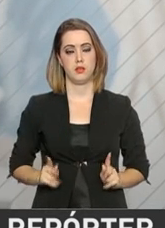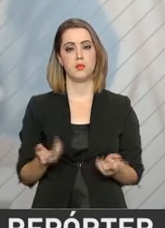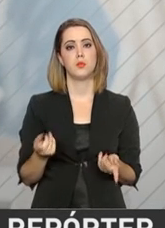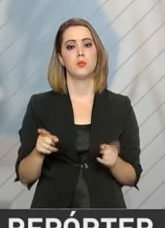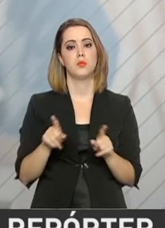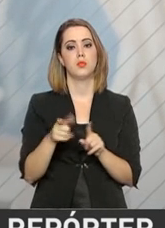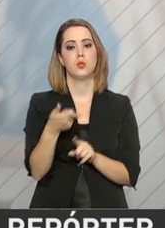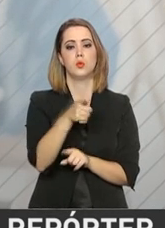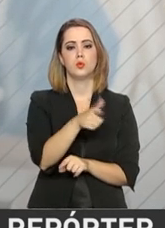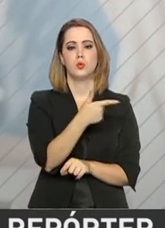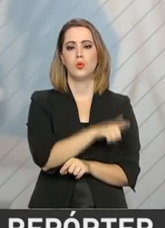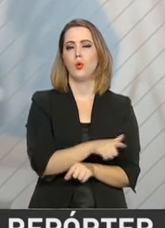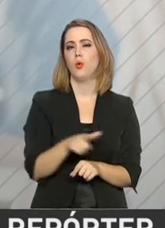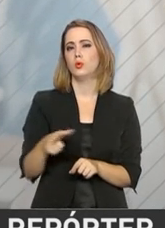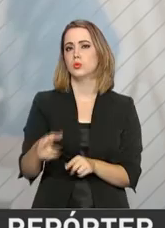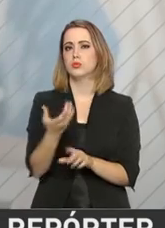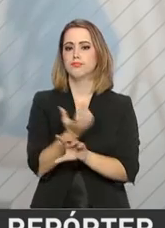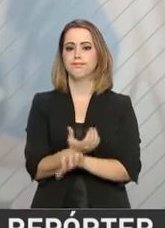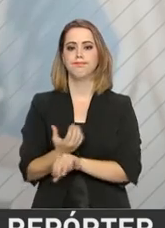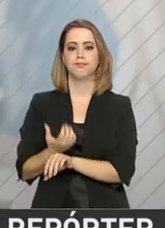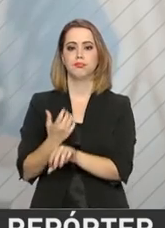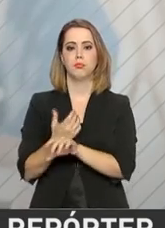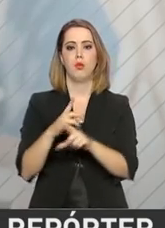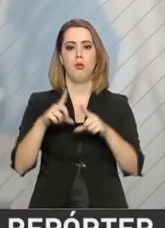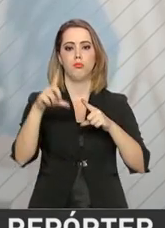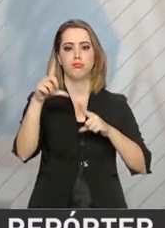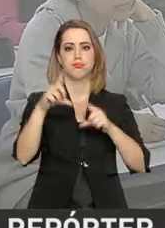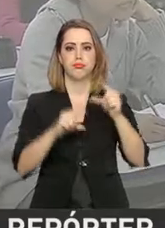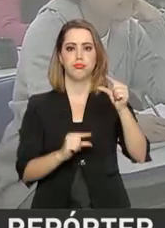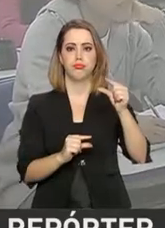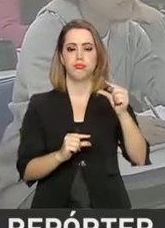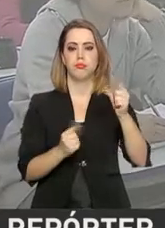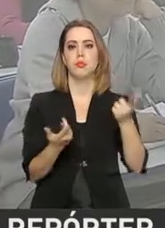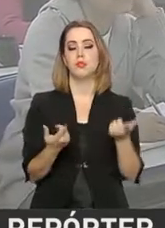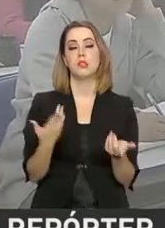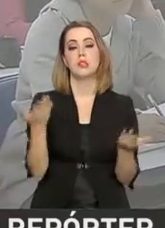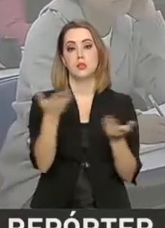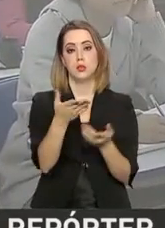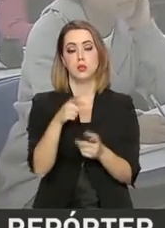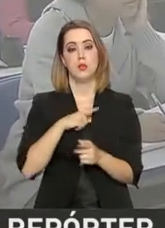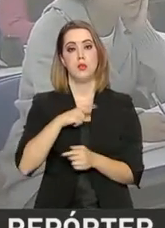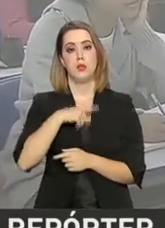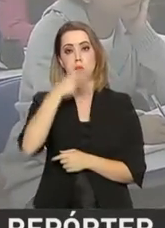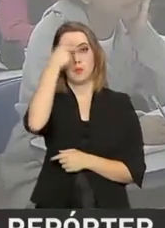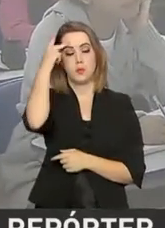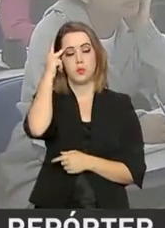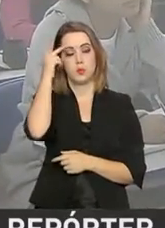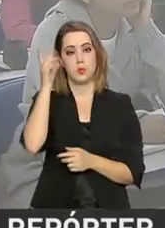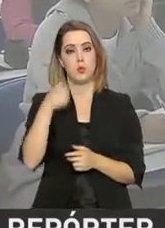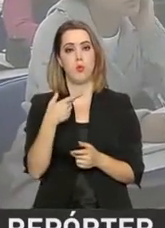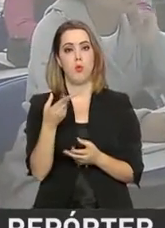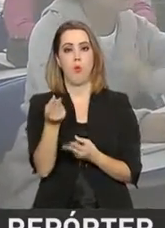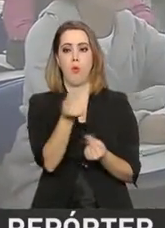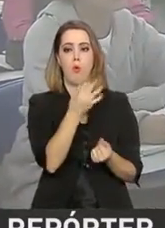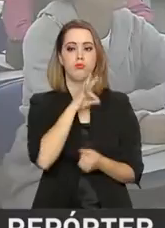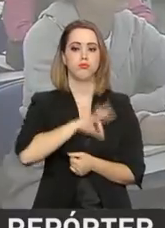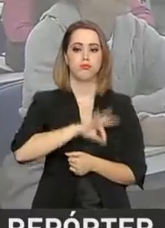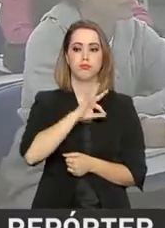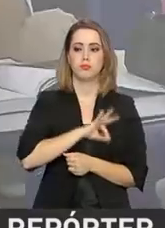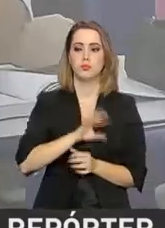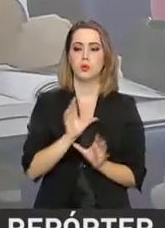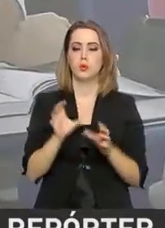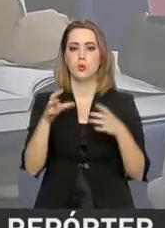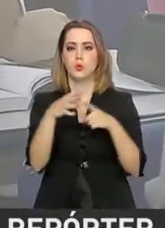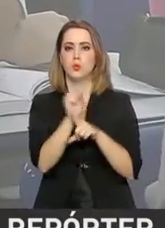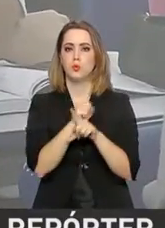áreas de conhecimento, as médias caíram de um ano para o outro. O nível socioeconômico contribuiu para o desempenho dos